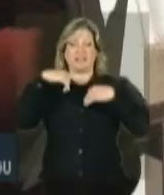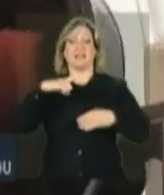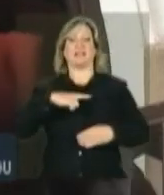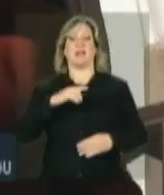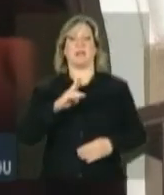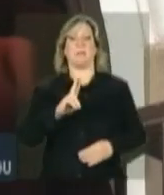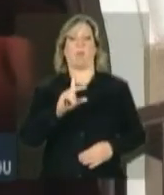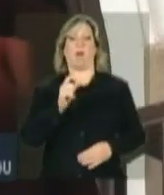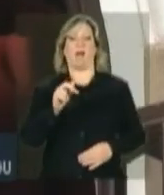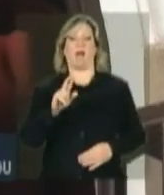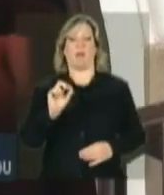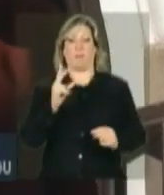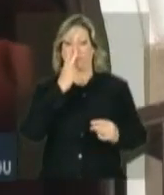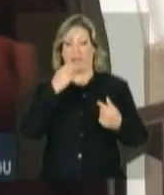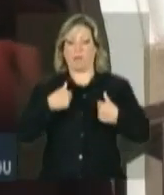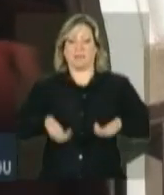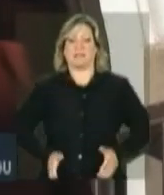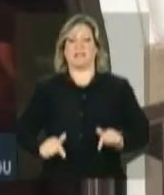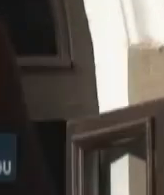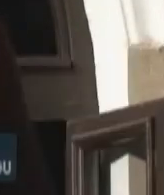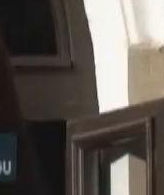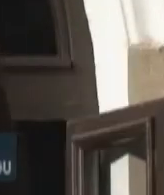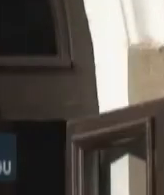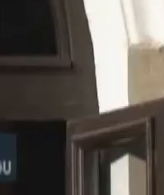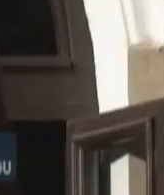búlgaro nascido aqui em Gabrov.